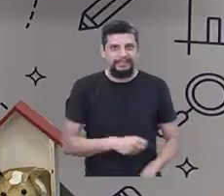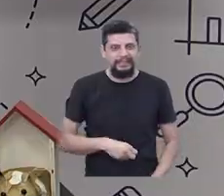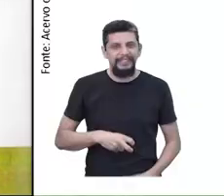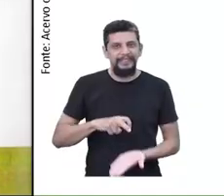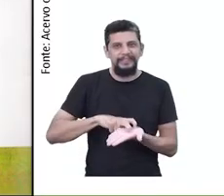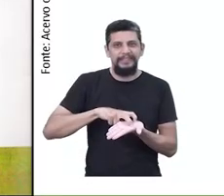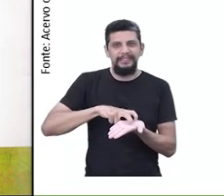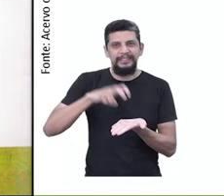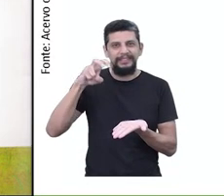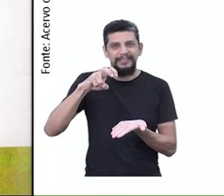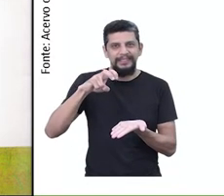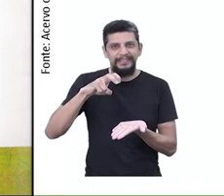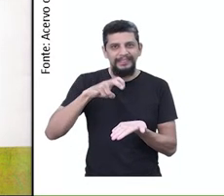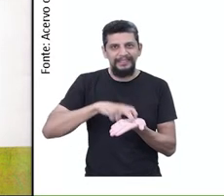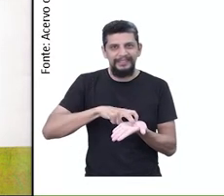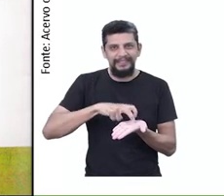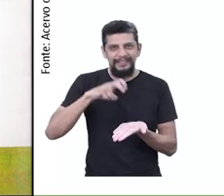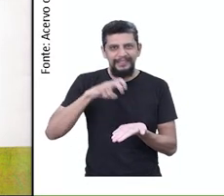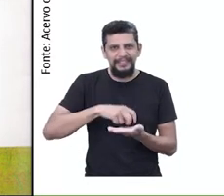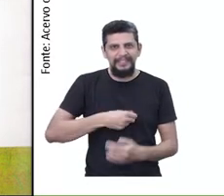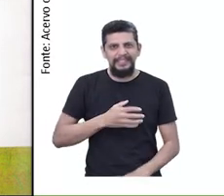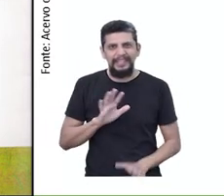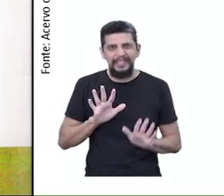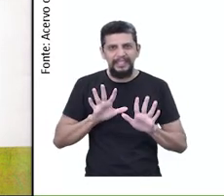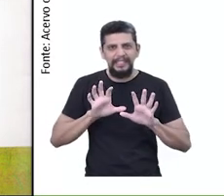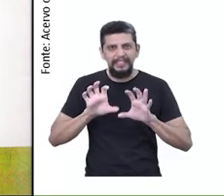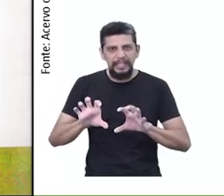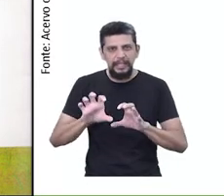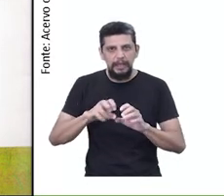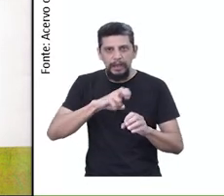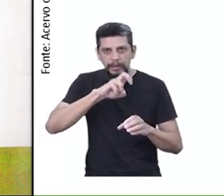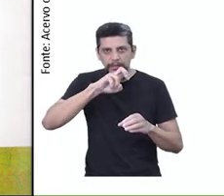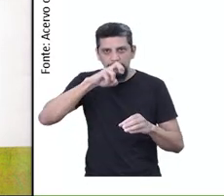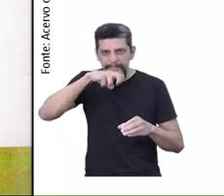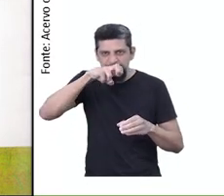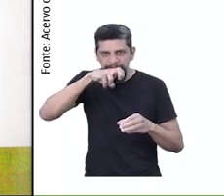Certa manhã, cedinho, assim que a pequena